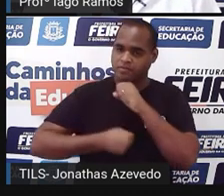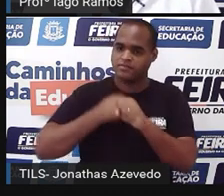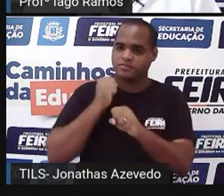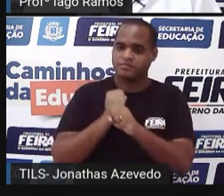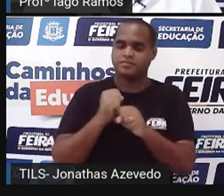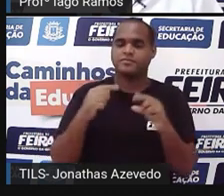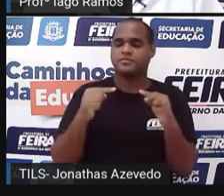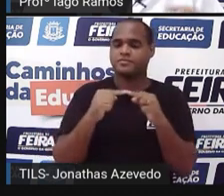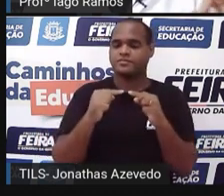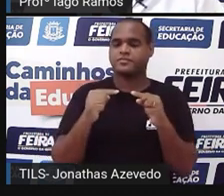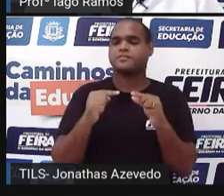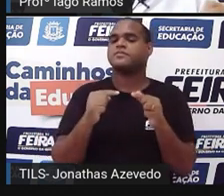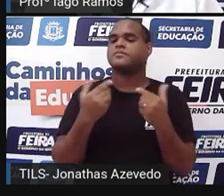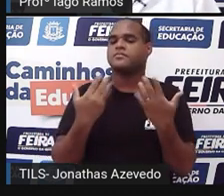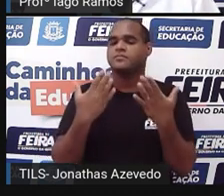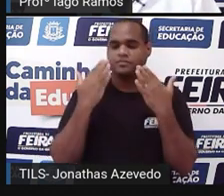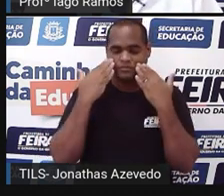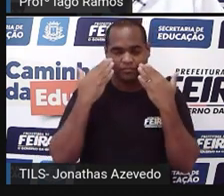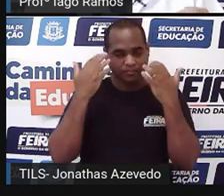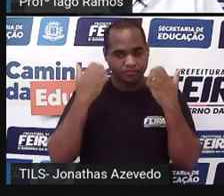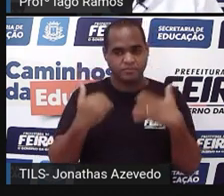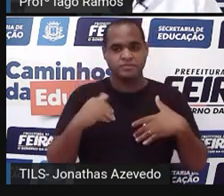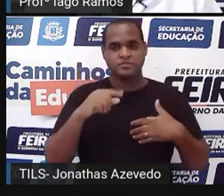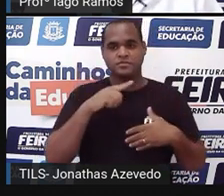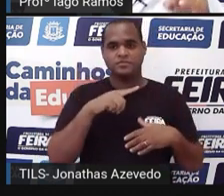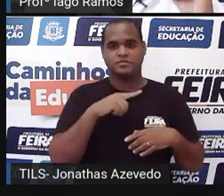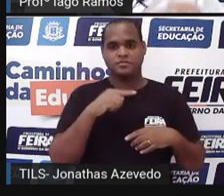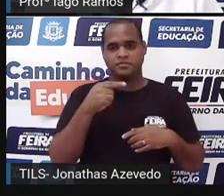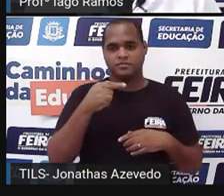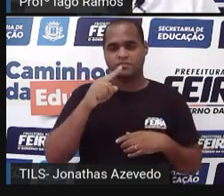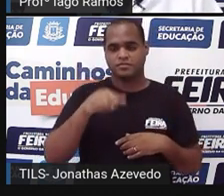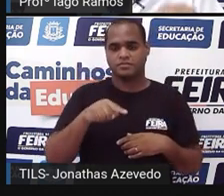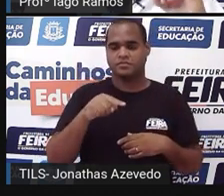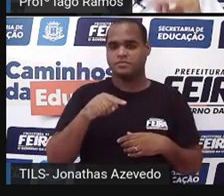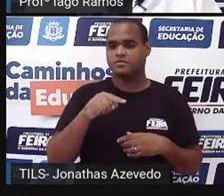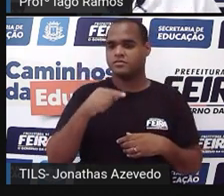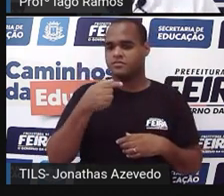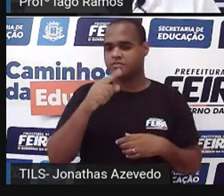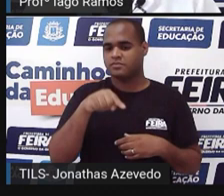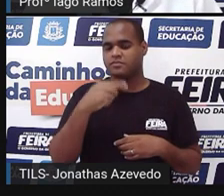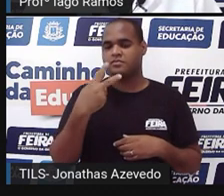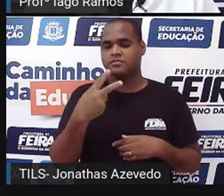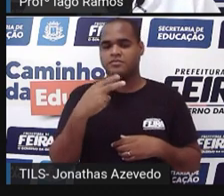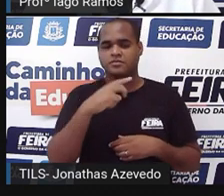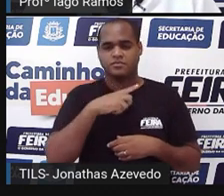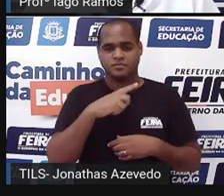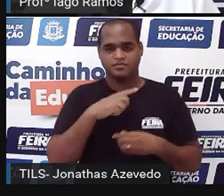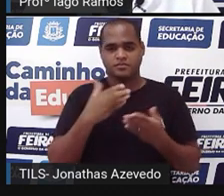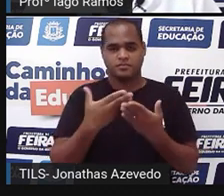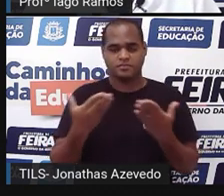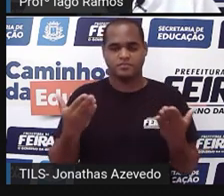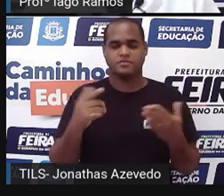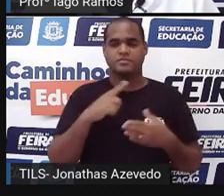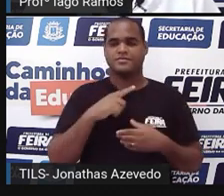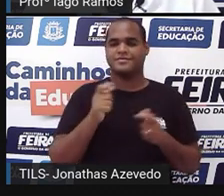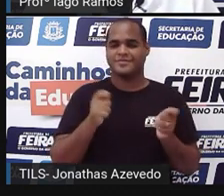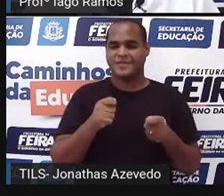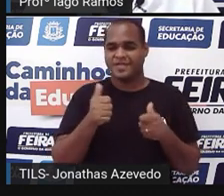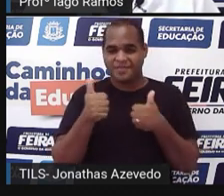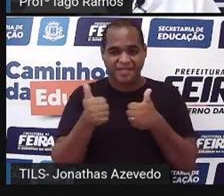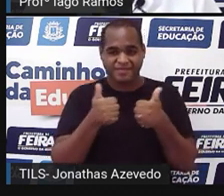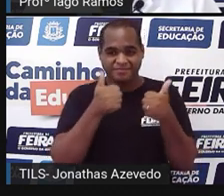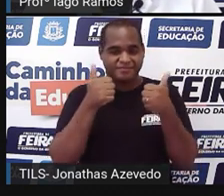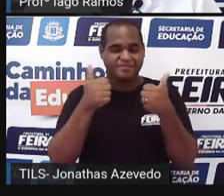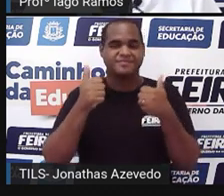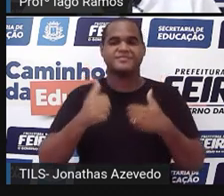será né Deve aparecer no boletim 7,2 tá bom beleza